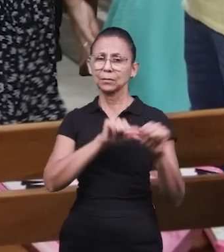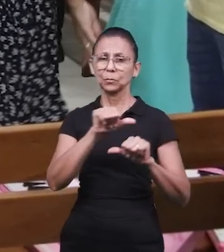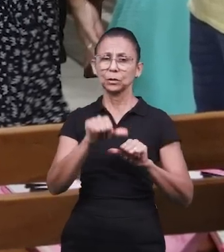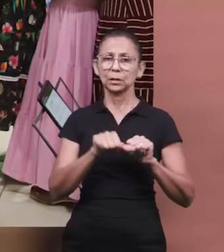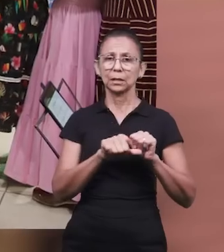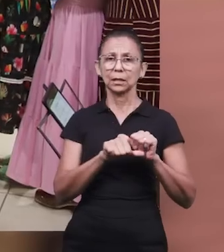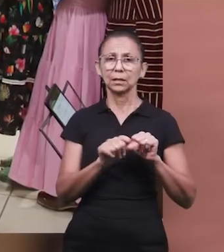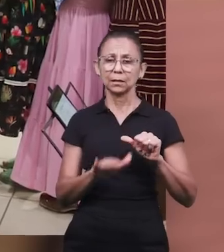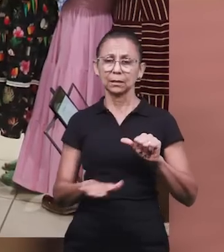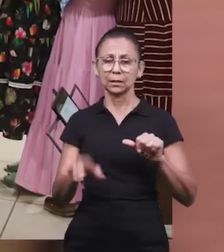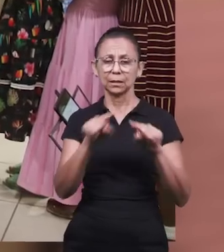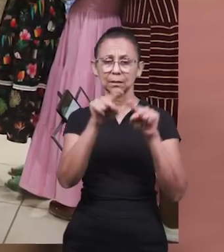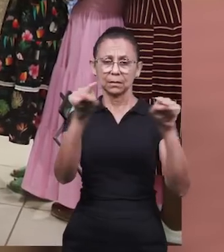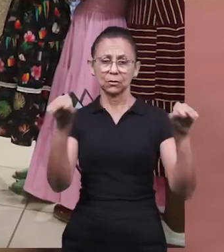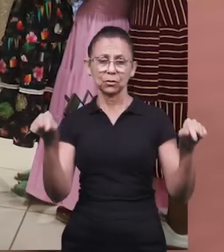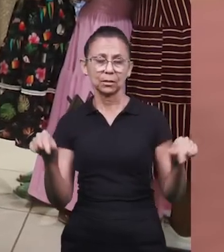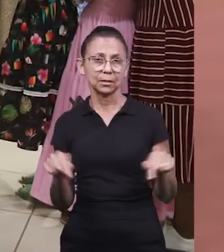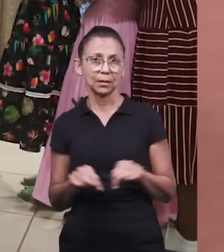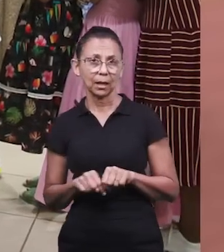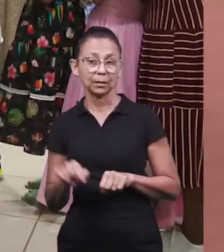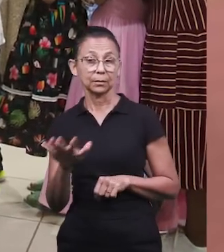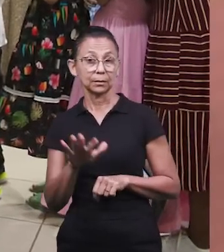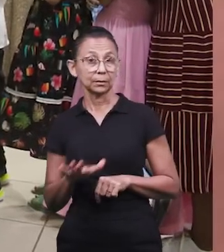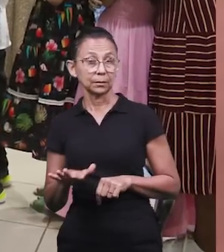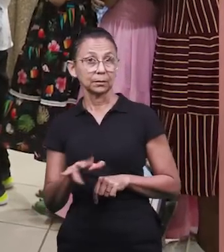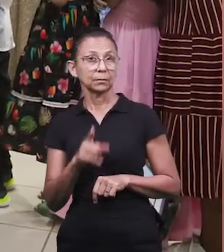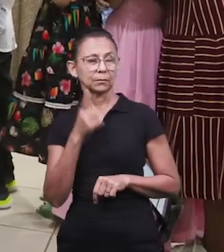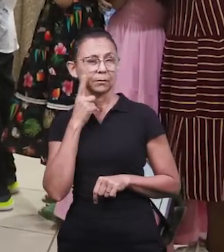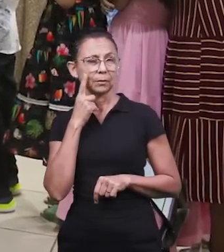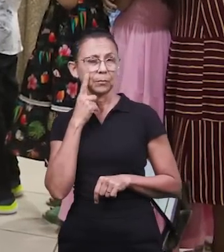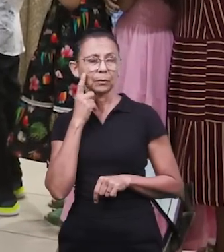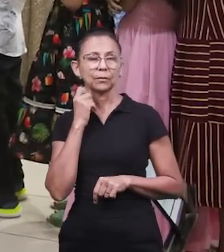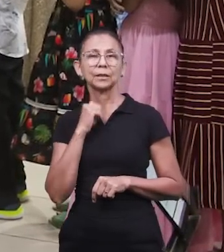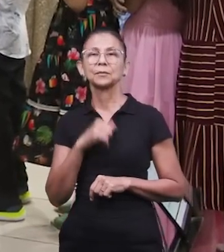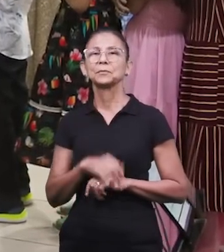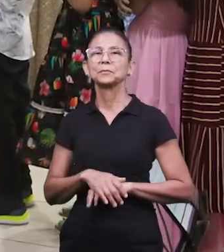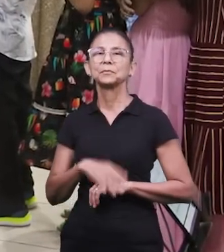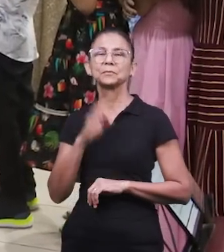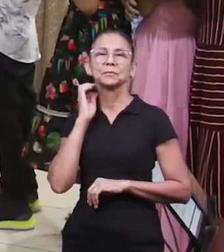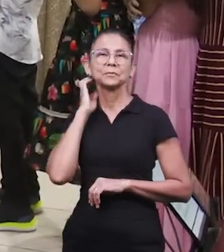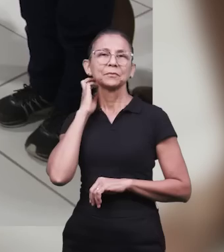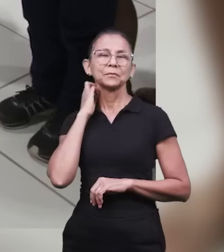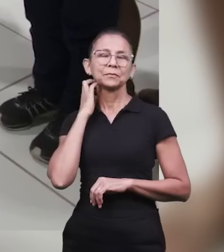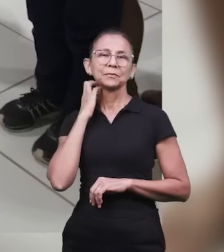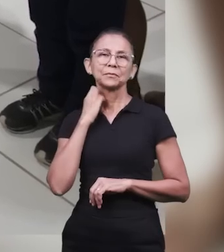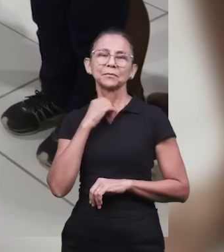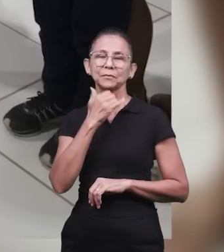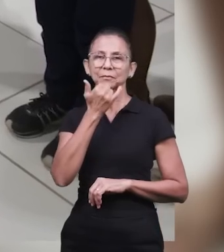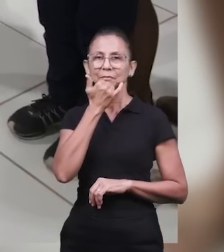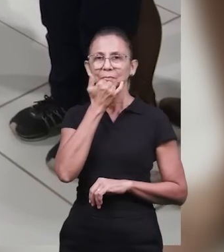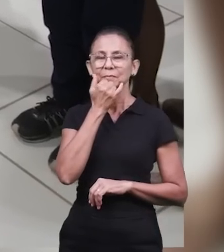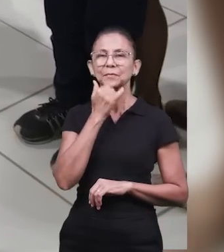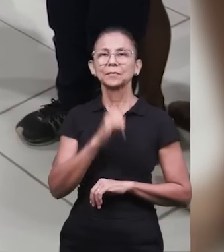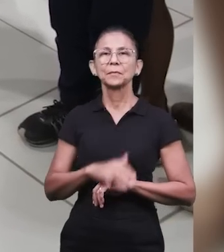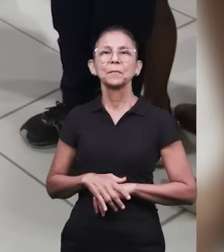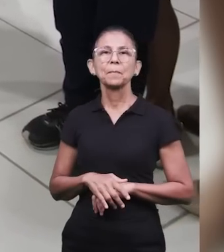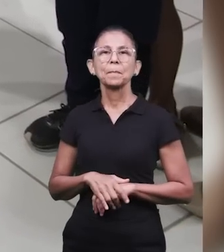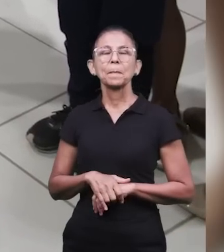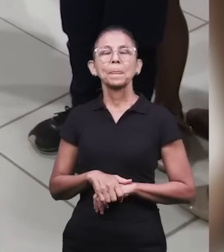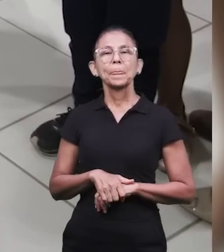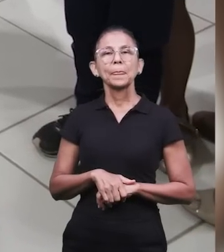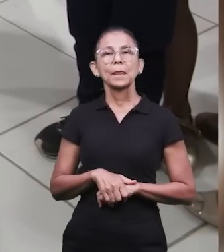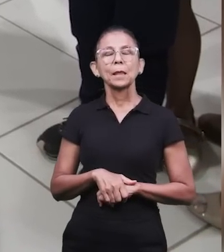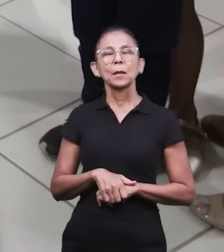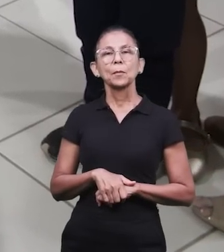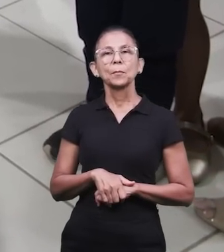classe nesse último final de semana na nossa região. Vamos começar lá para o Marabá, Pará, na igreja de Laranjeiras, na responsabilidade